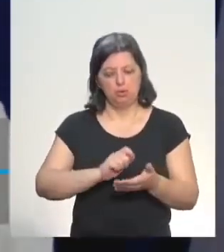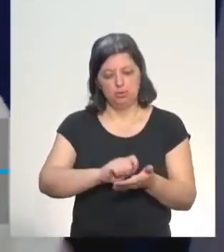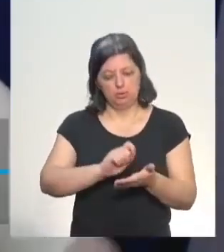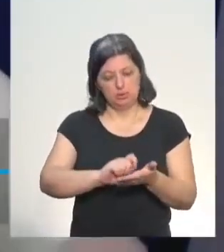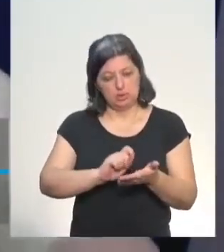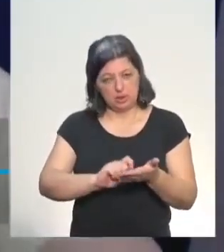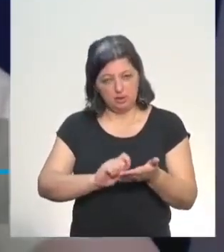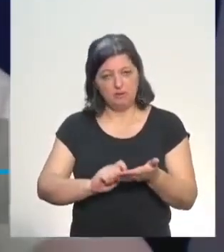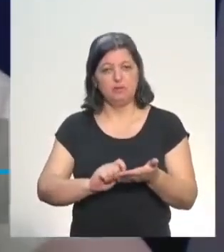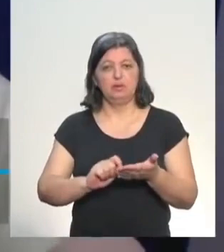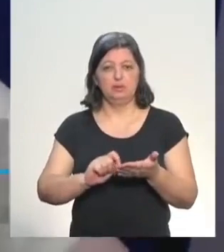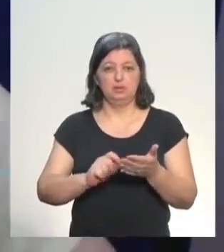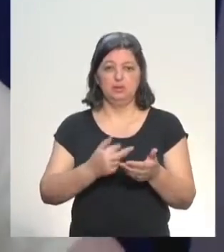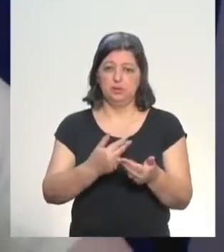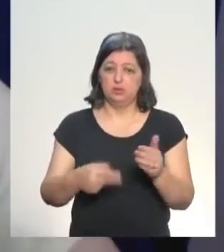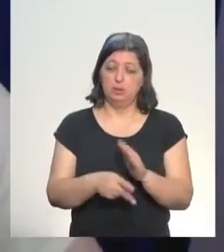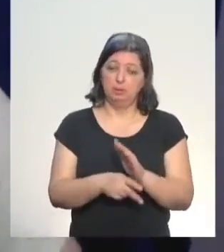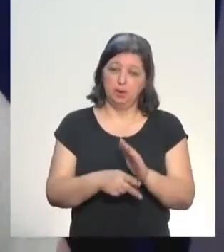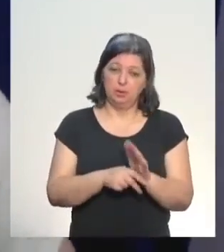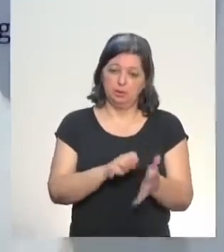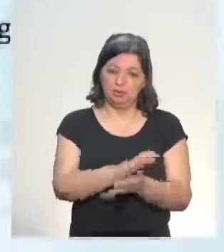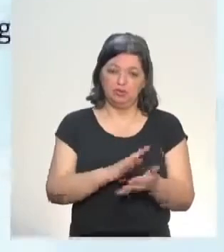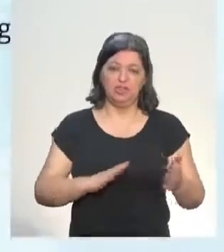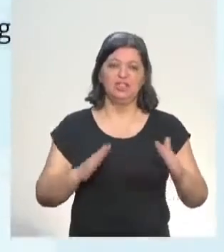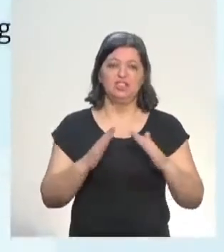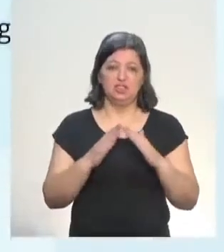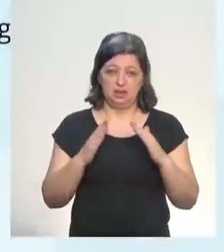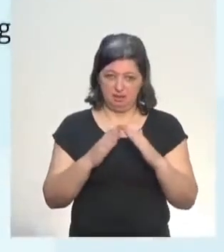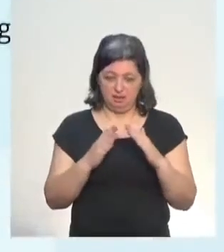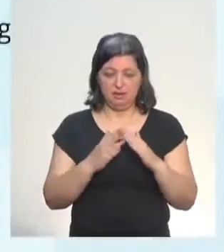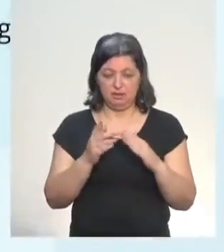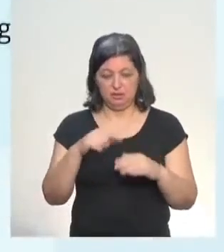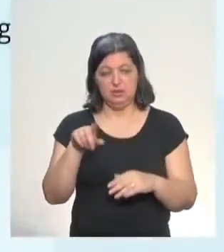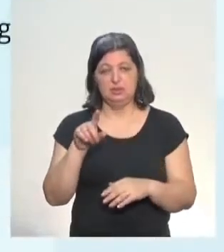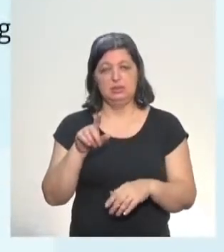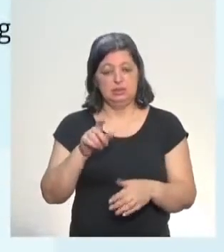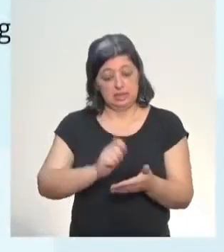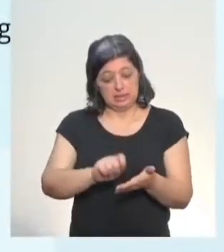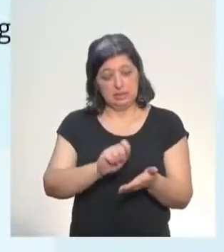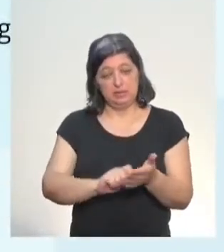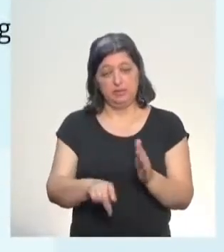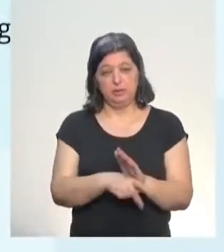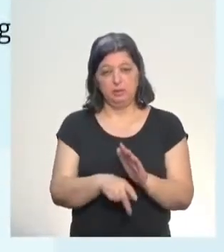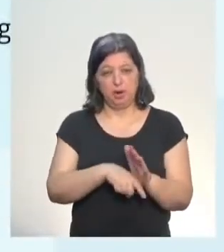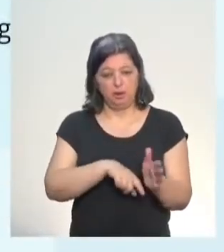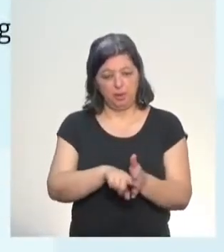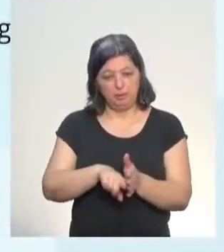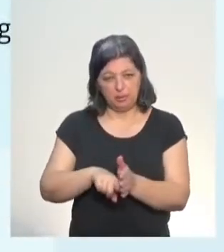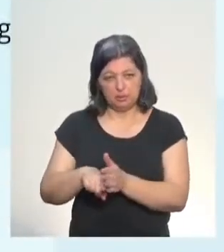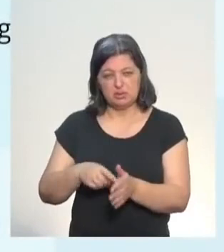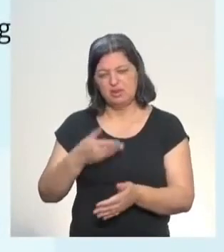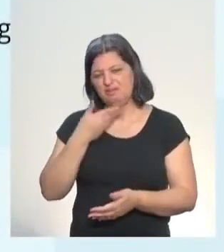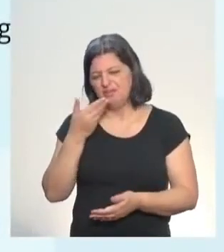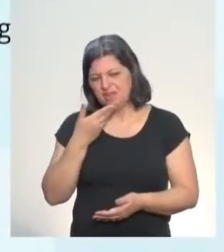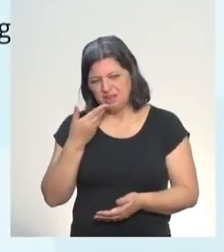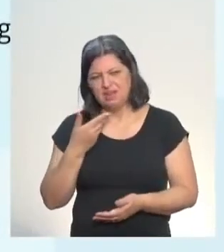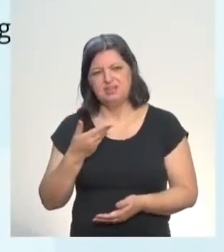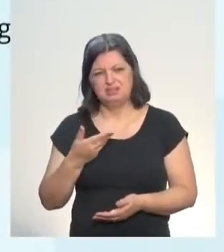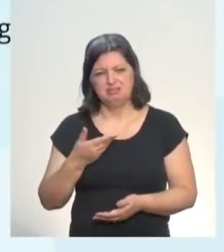vocês a lição de casa de vocês, né? Vocês escreverem uma biografia, escolherem a biografia aí, facinho de pesquisar aí, tem